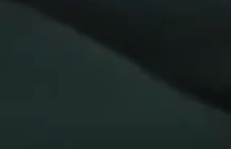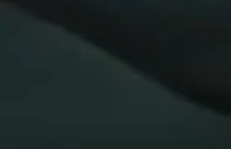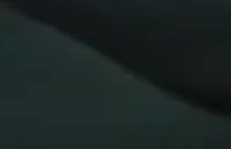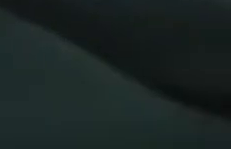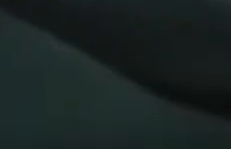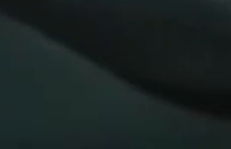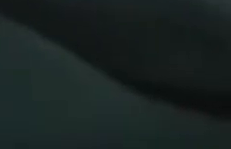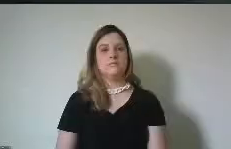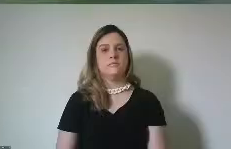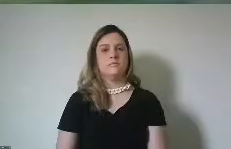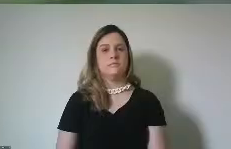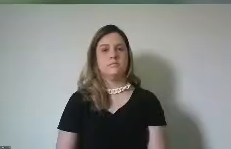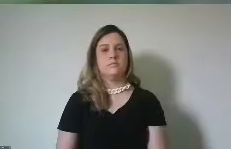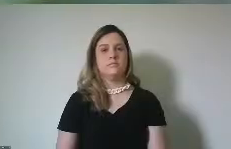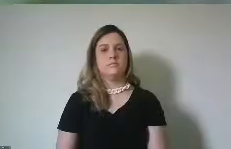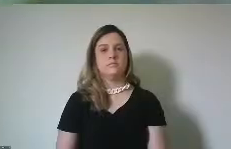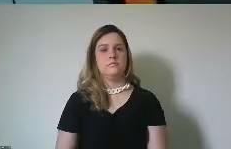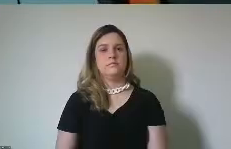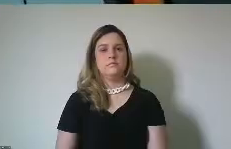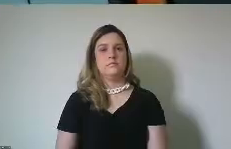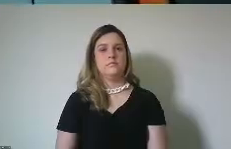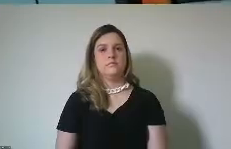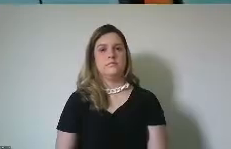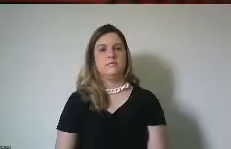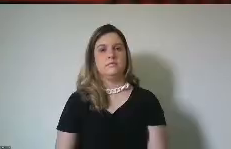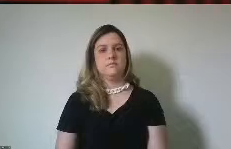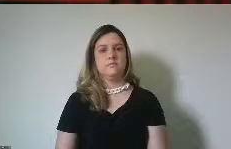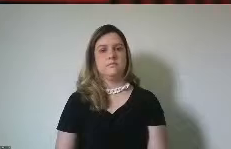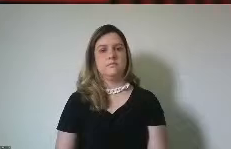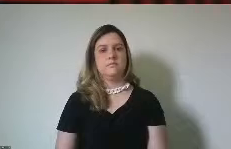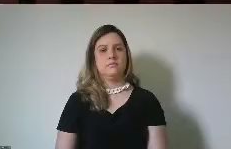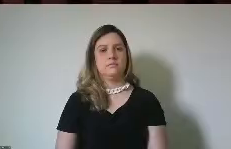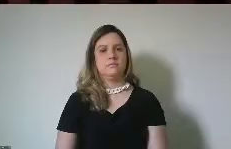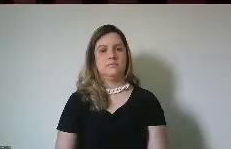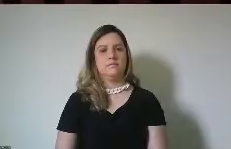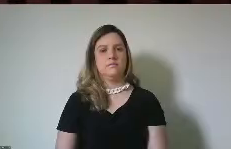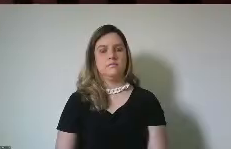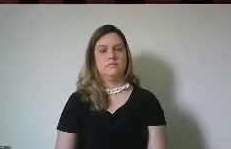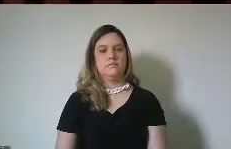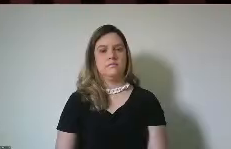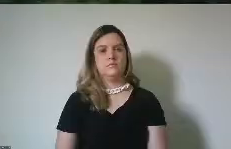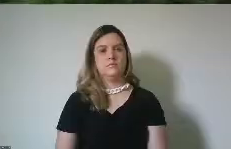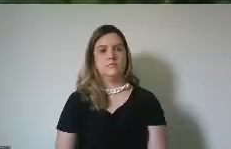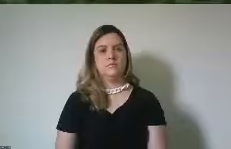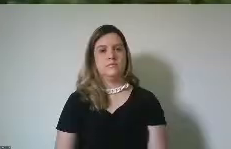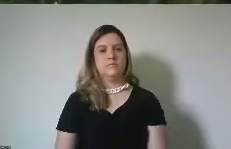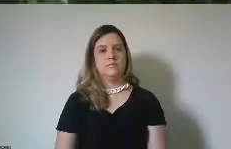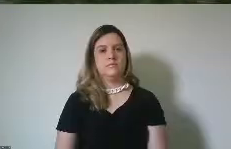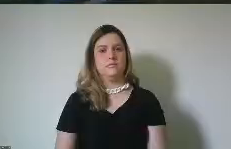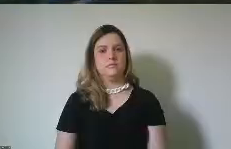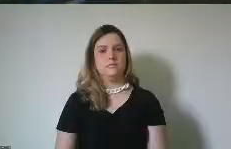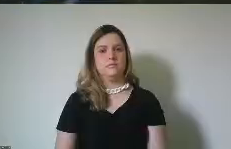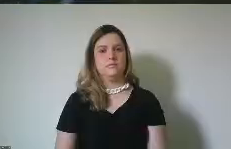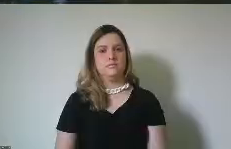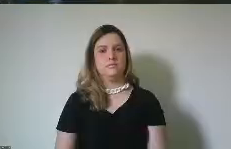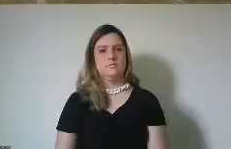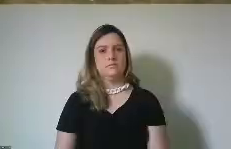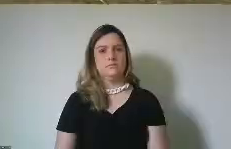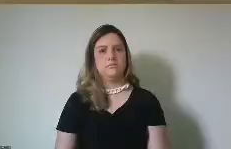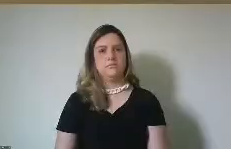talvez você já tenha nos visto por isso agora Queremos te contar tudo que fazemos na